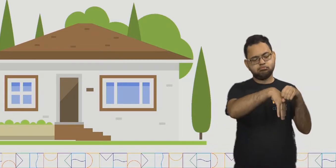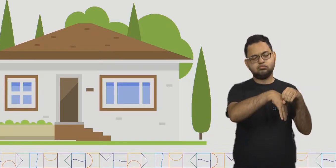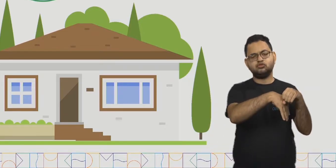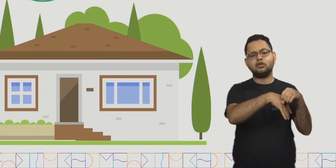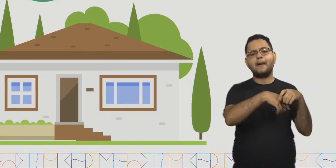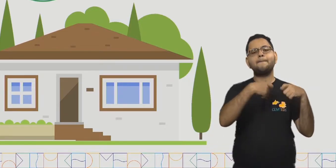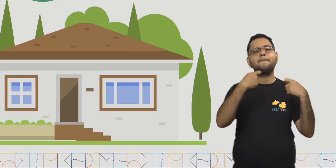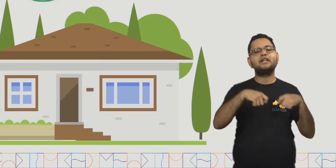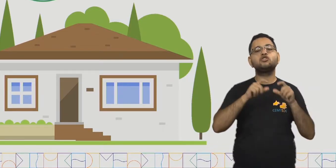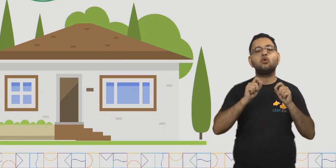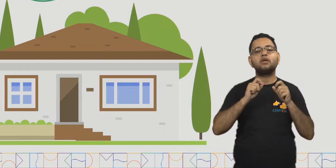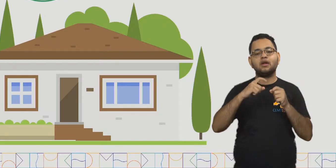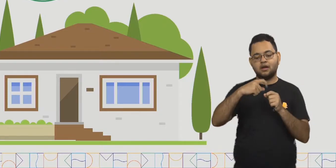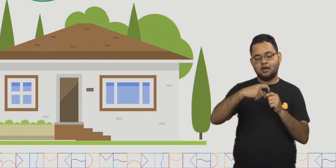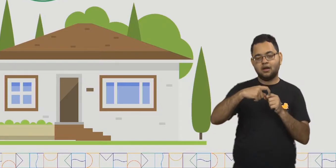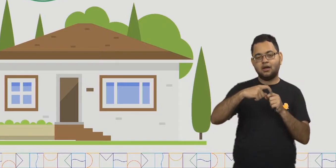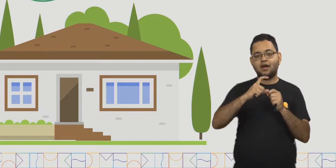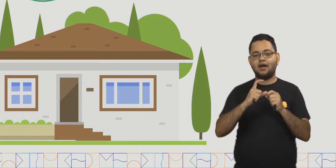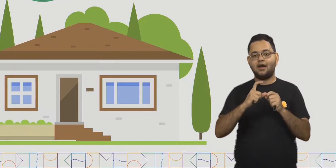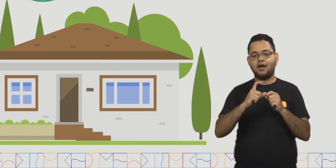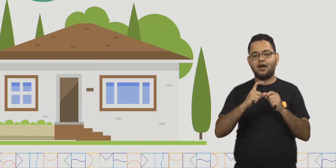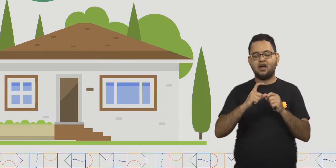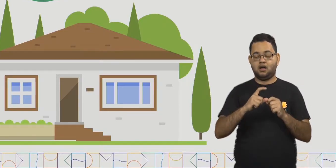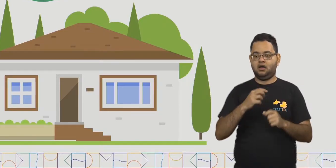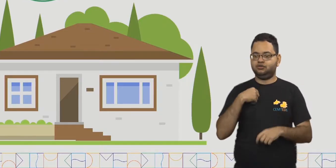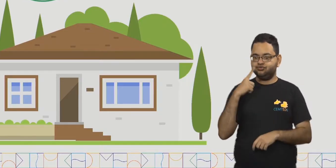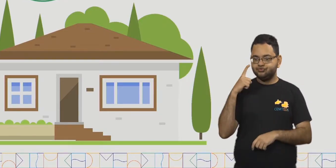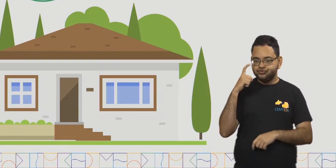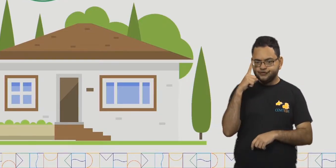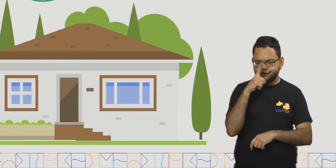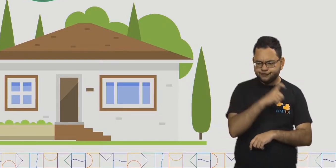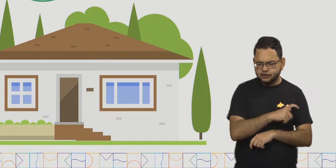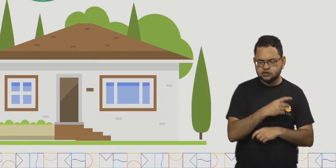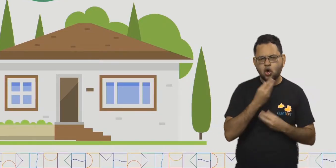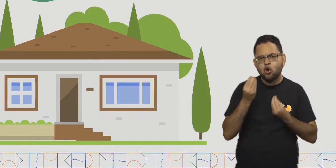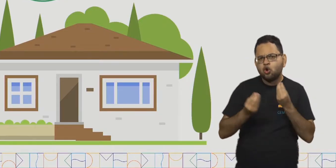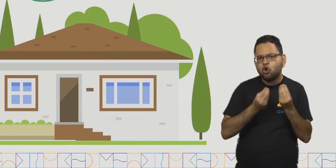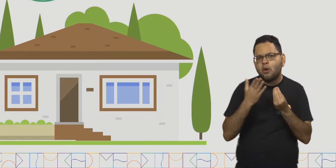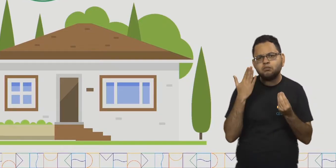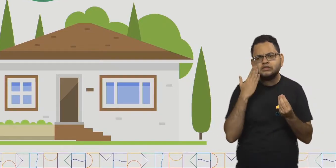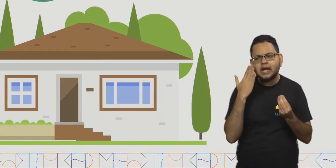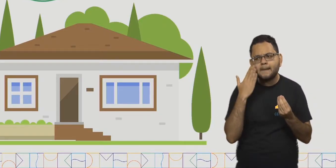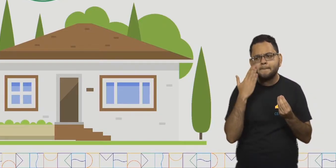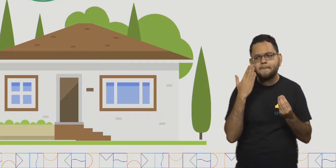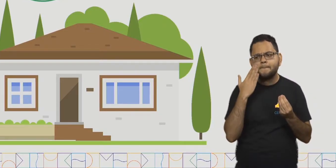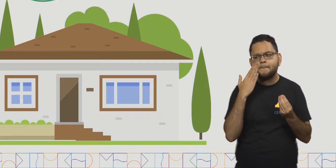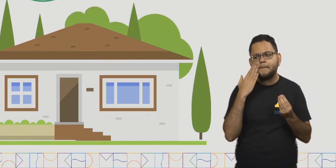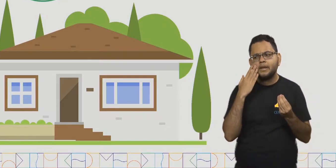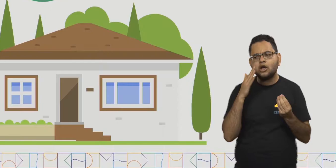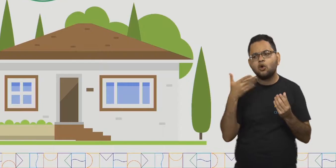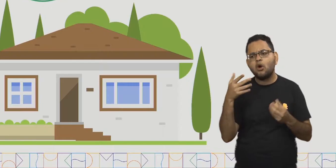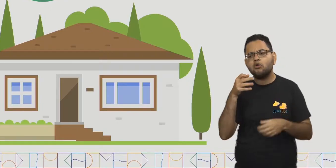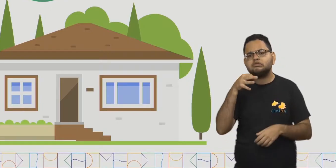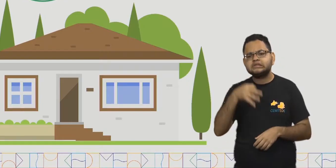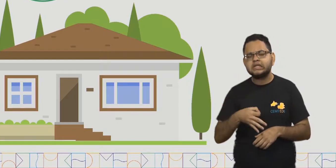chaves Vocês precisam abrir um cadeado e vocês devem estar pensando que difícil hein professora como eu vou saber qual é